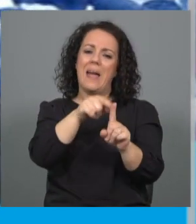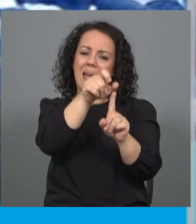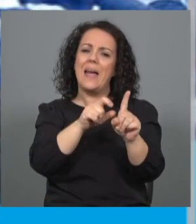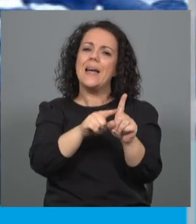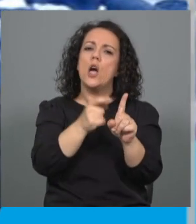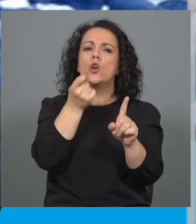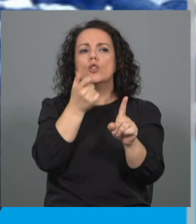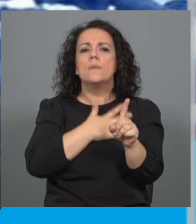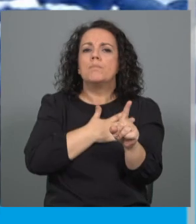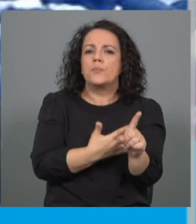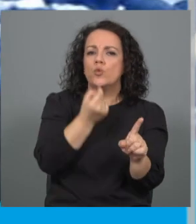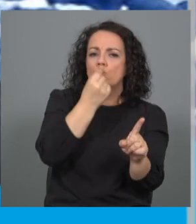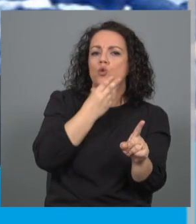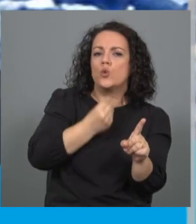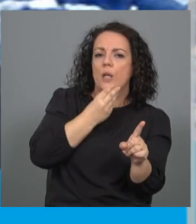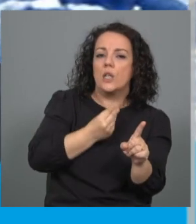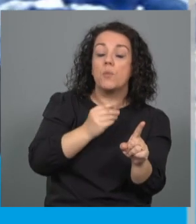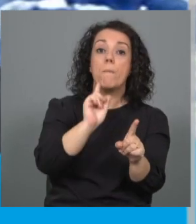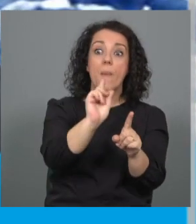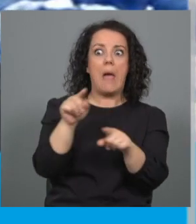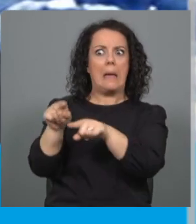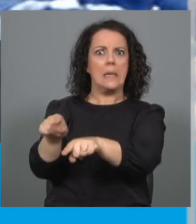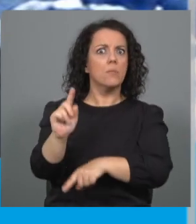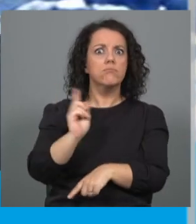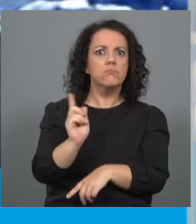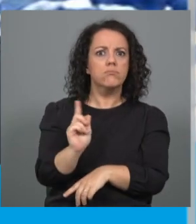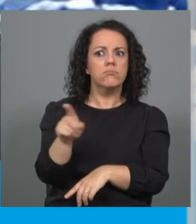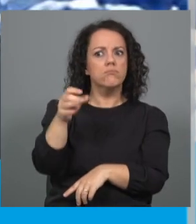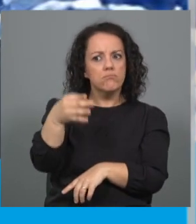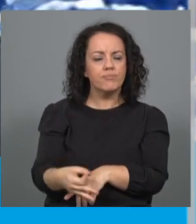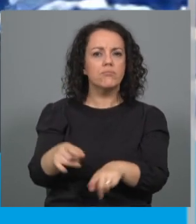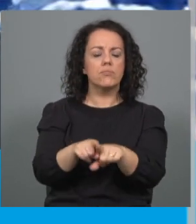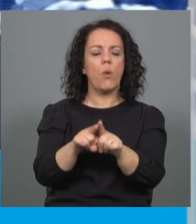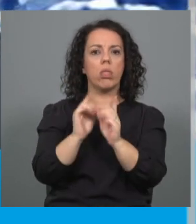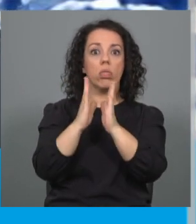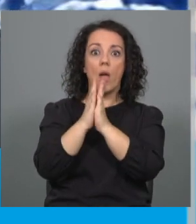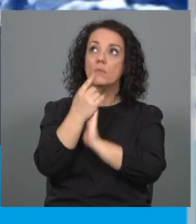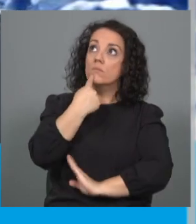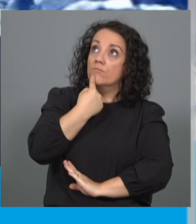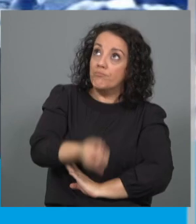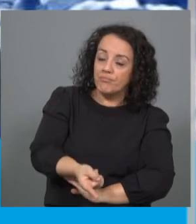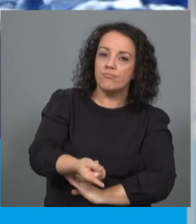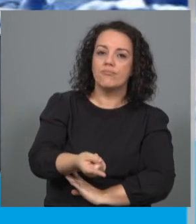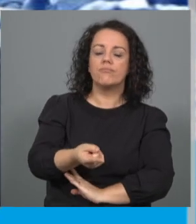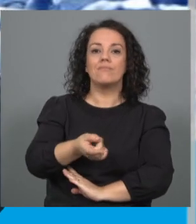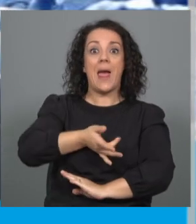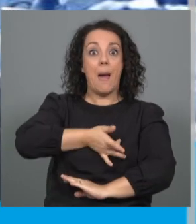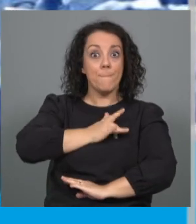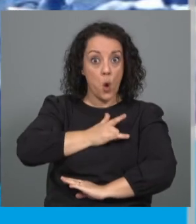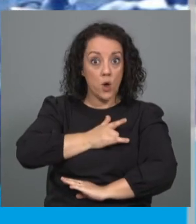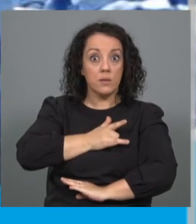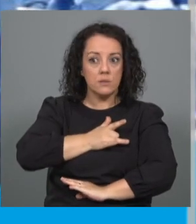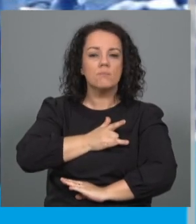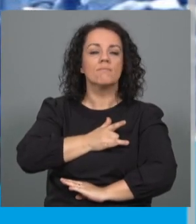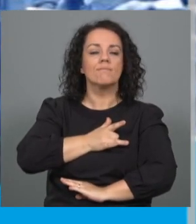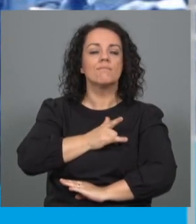judaísmo. Aqui não. Portanto, trata-se, sem dúvida, que a palavra de Deus, este amor de Deus, toca o coração